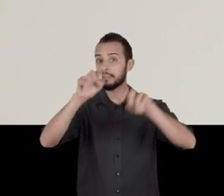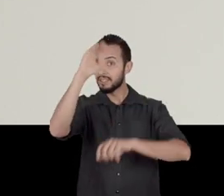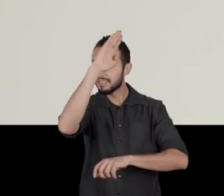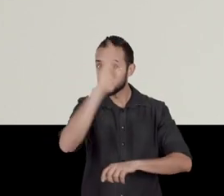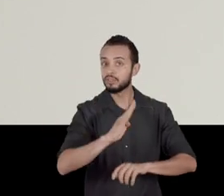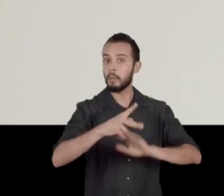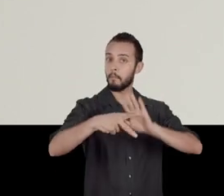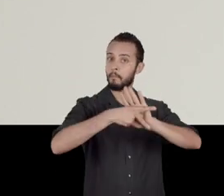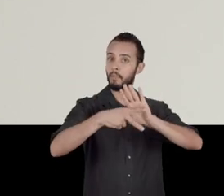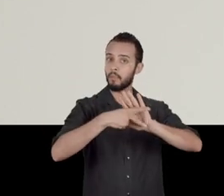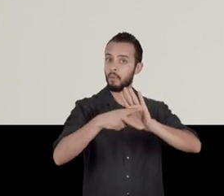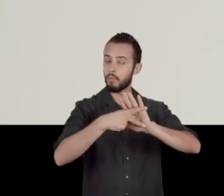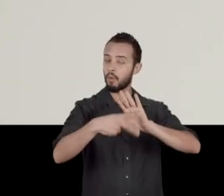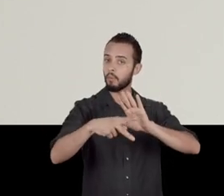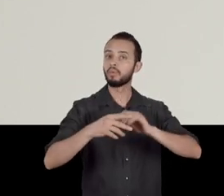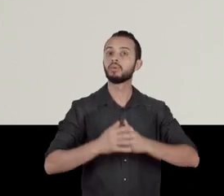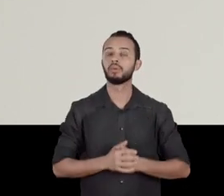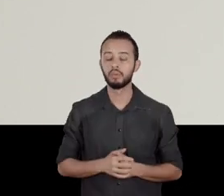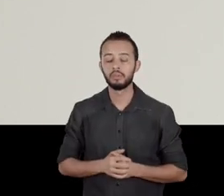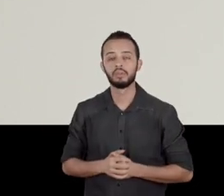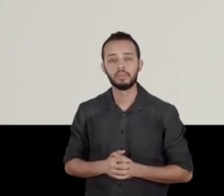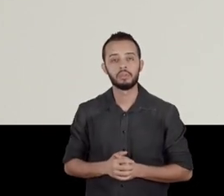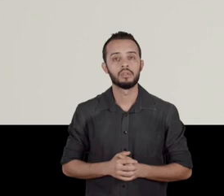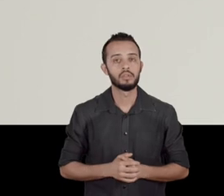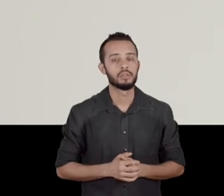manter temas nacionais